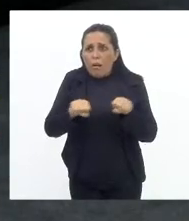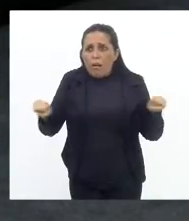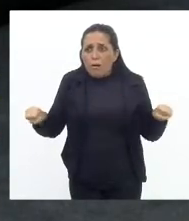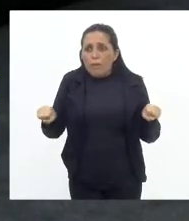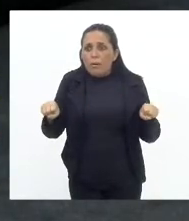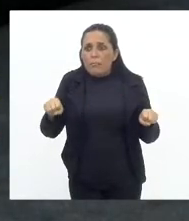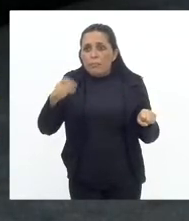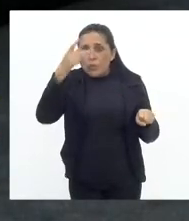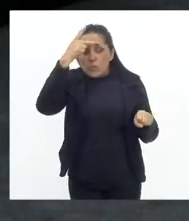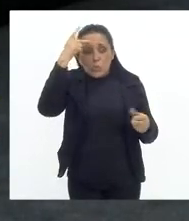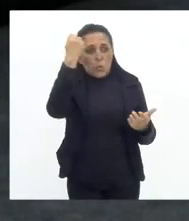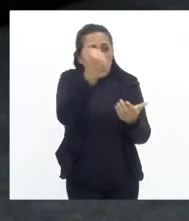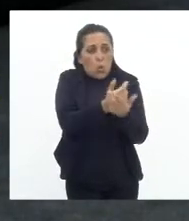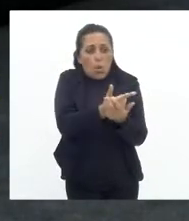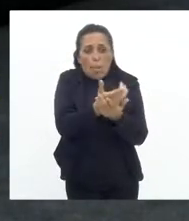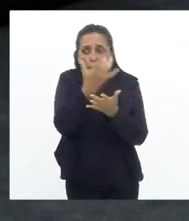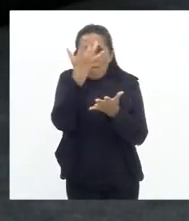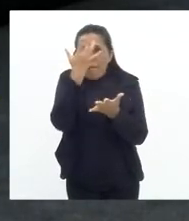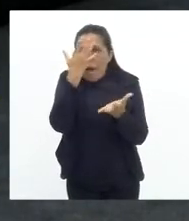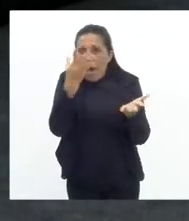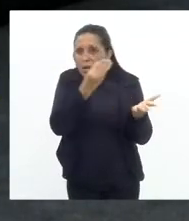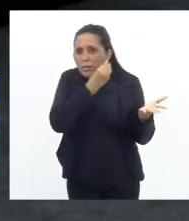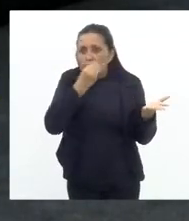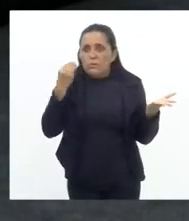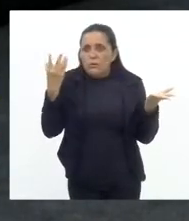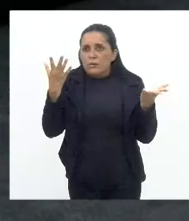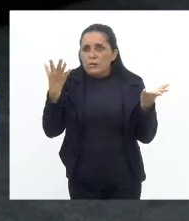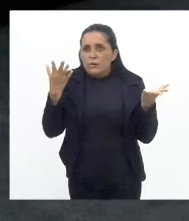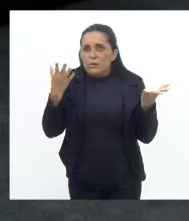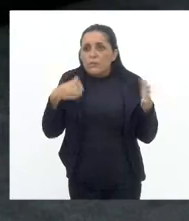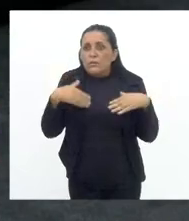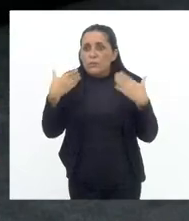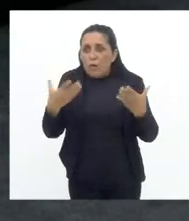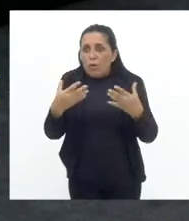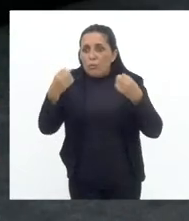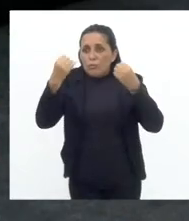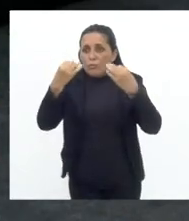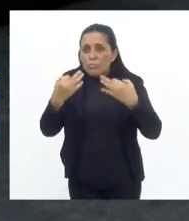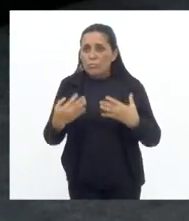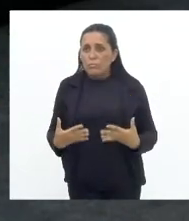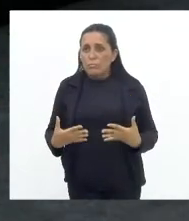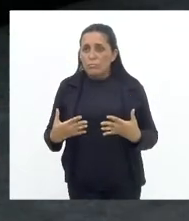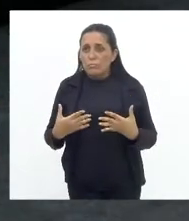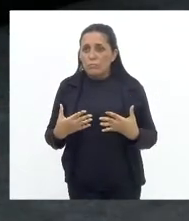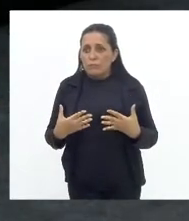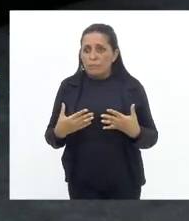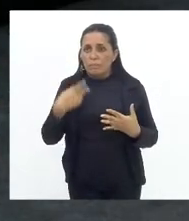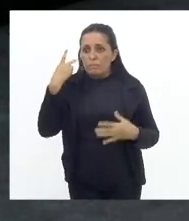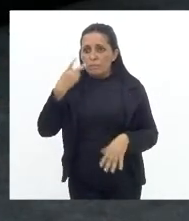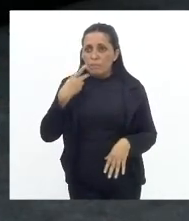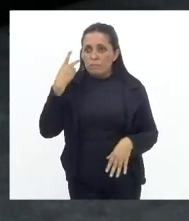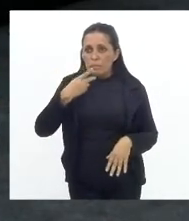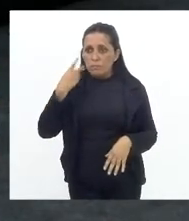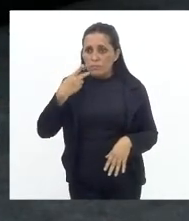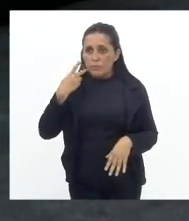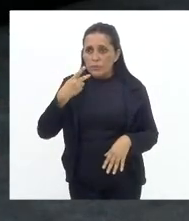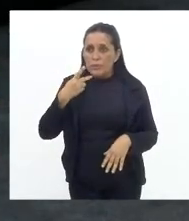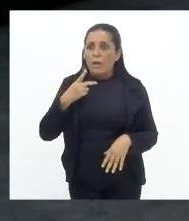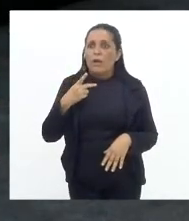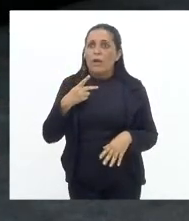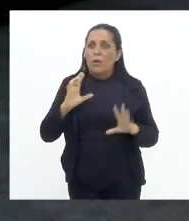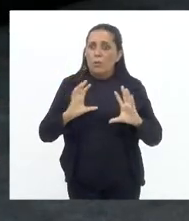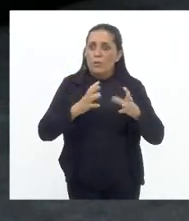alguém que compra e eu fiz o expediente também grupo parlamentar e presidente da